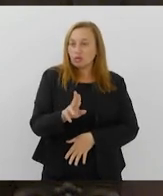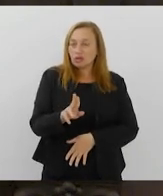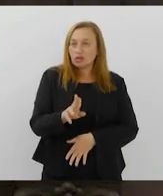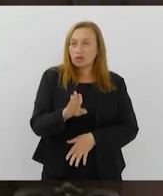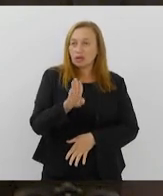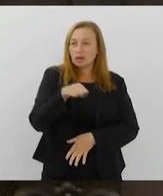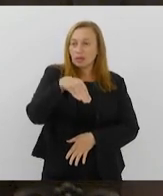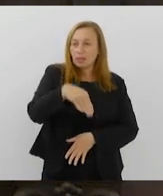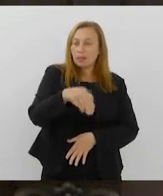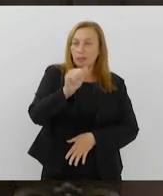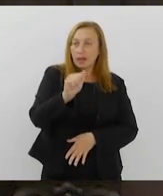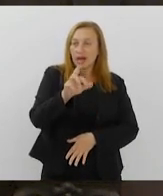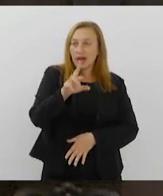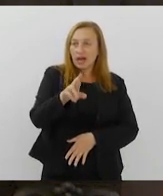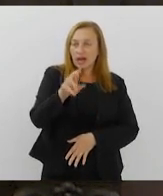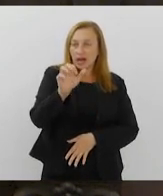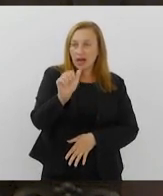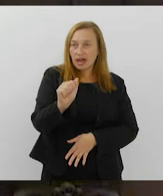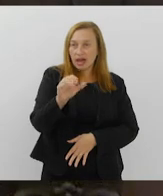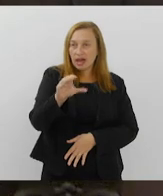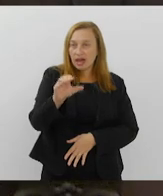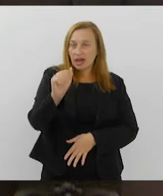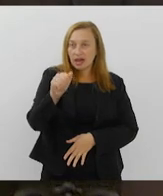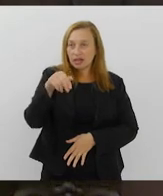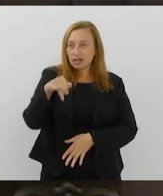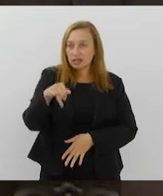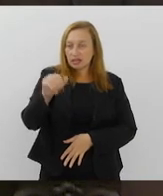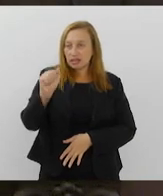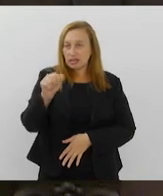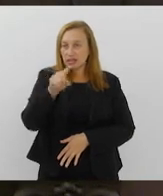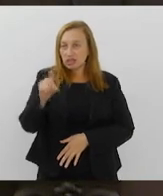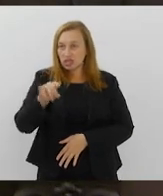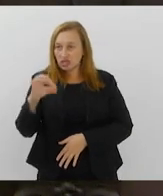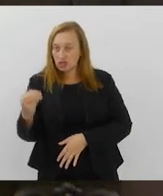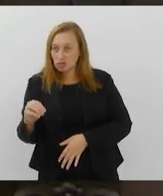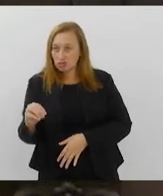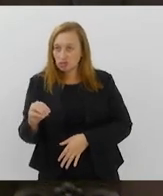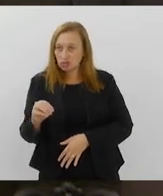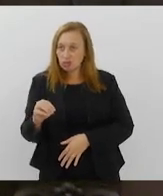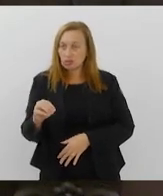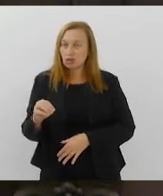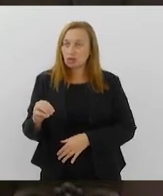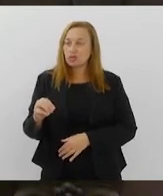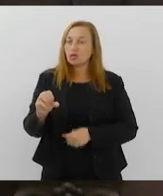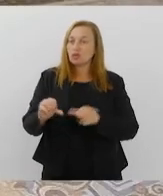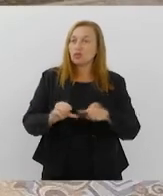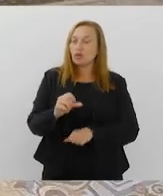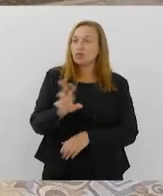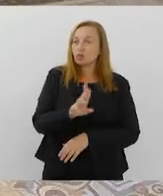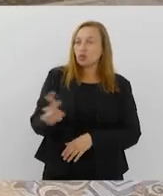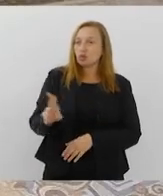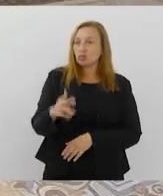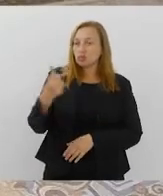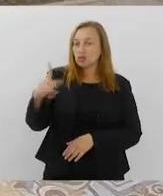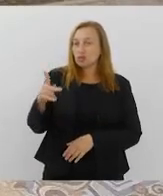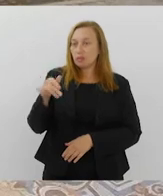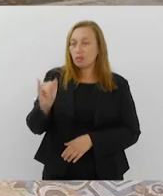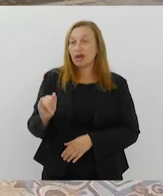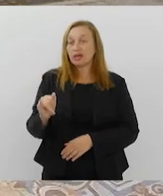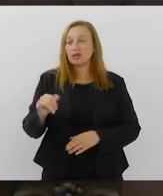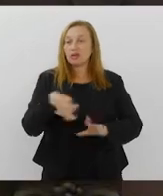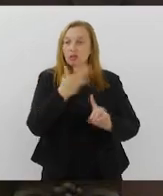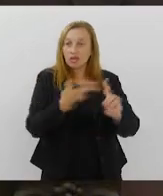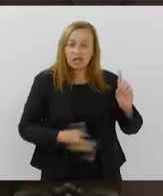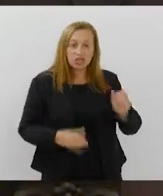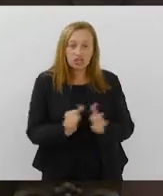ginásio mestre Robson Grace. Então, eu acho que é uma grande homenagem e espero, Reinaldo,